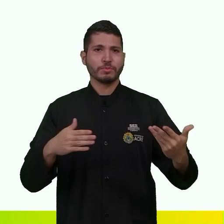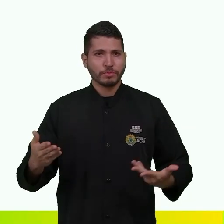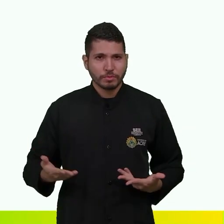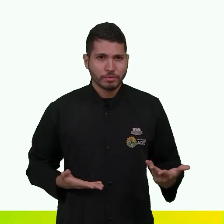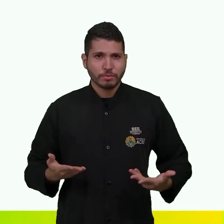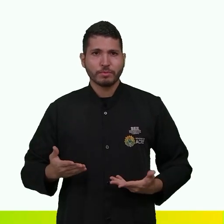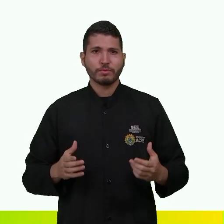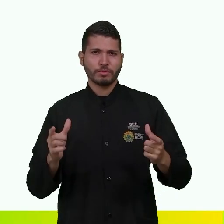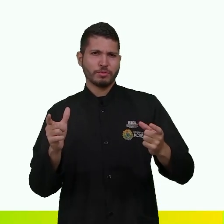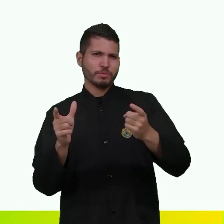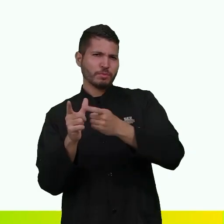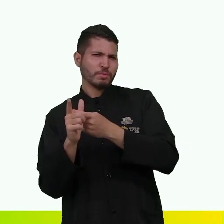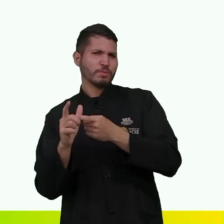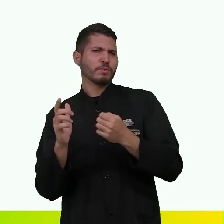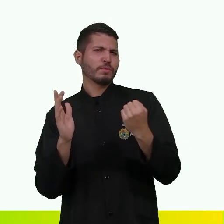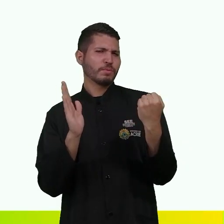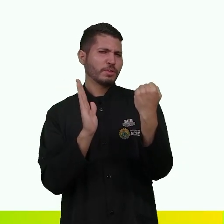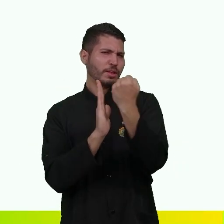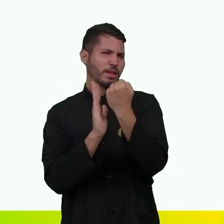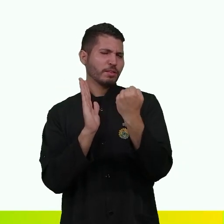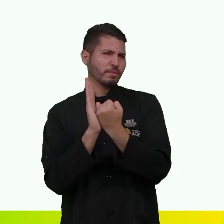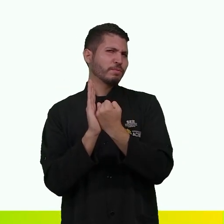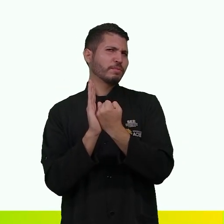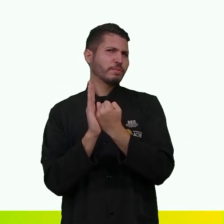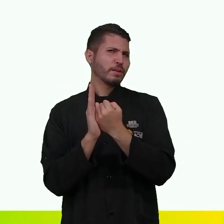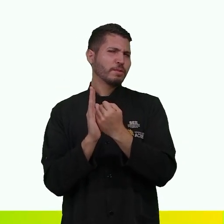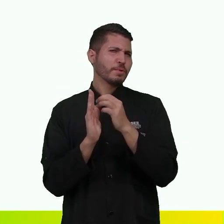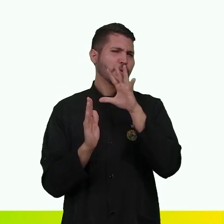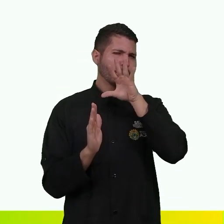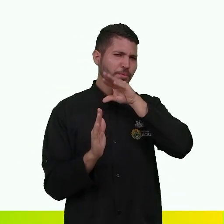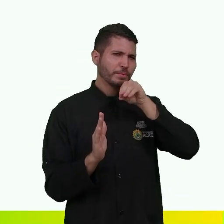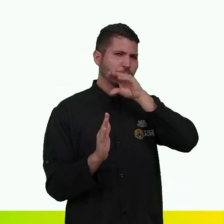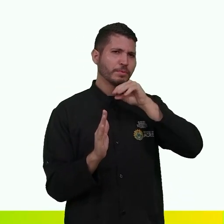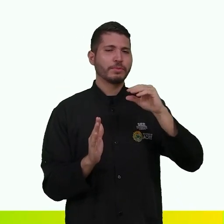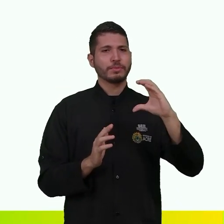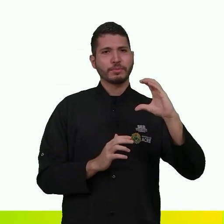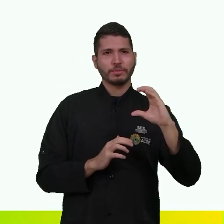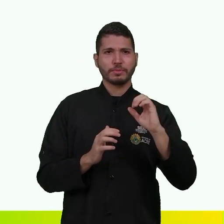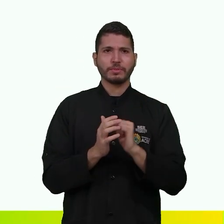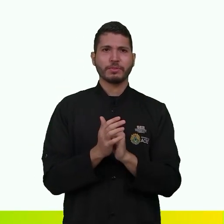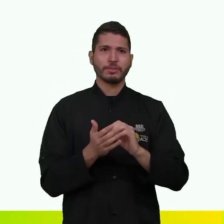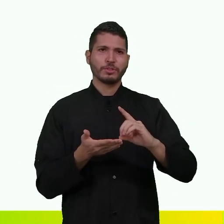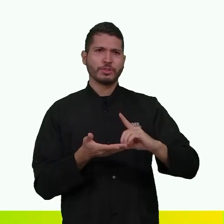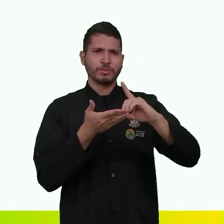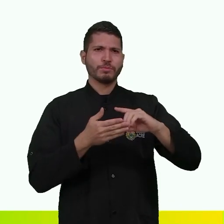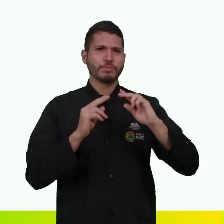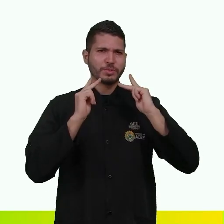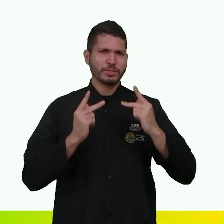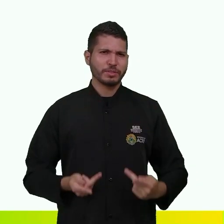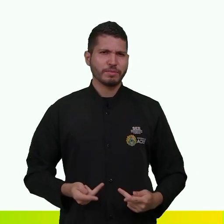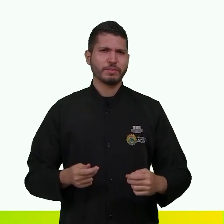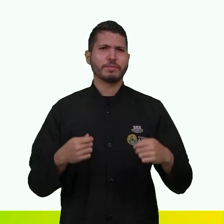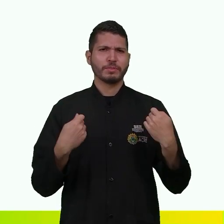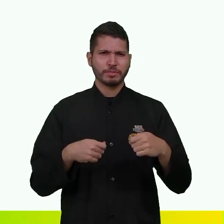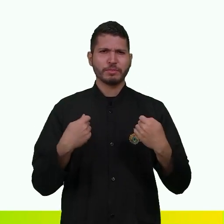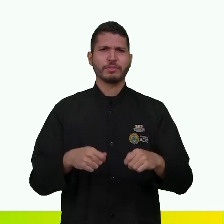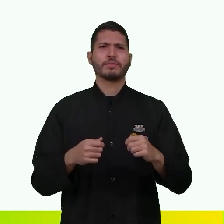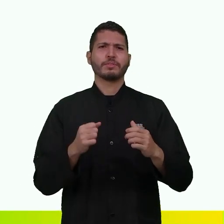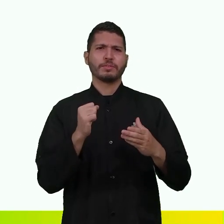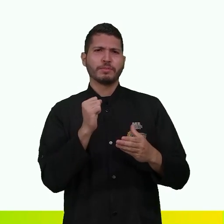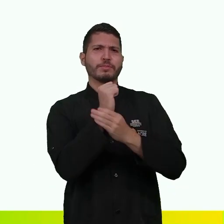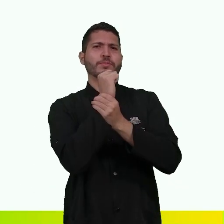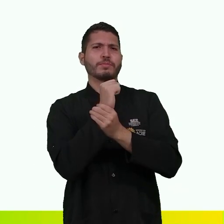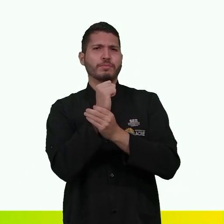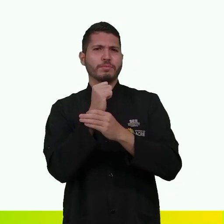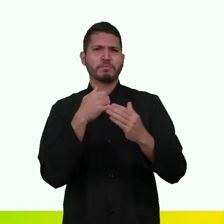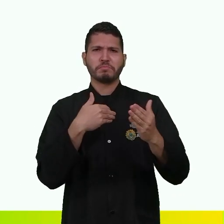contrato verbal? C, a dignidade humana deve ser preservada em qualquer relação de trabalho? D, a